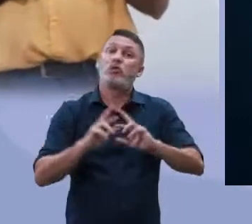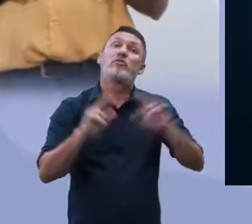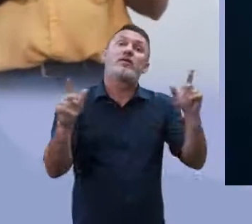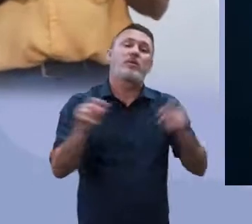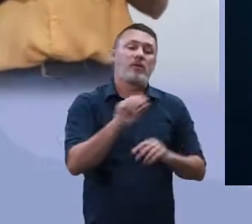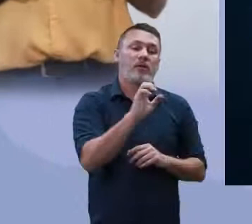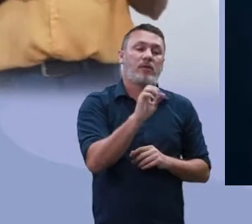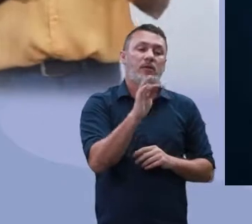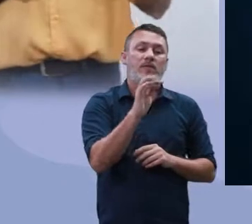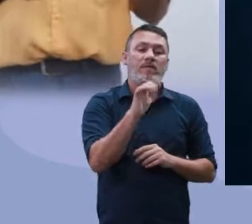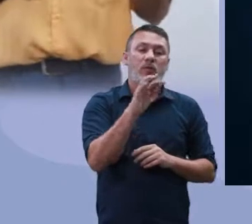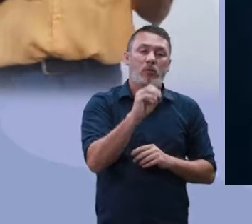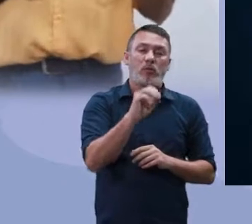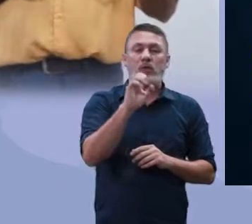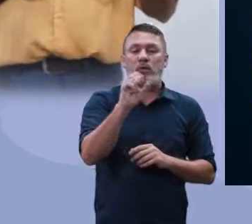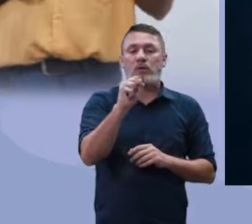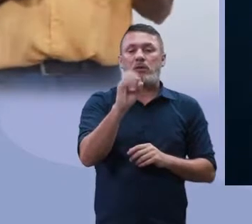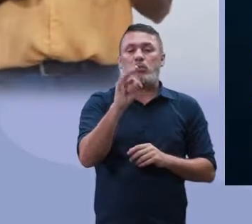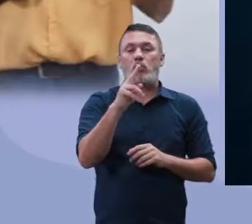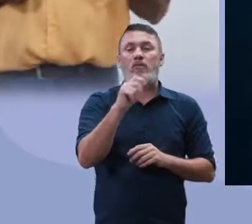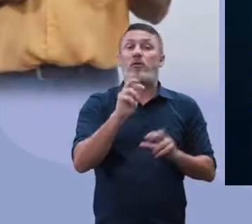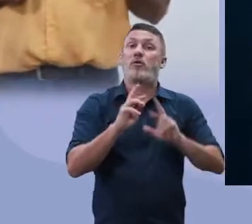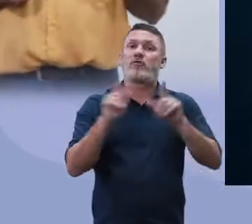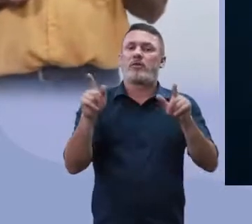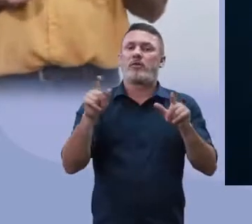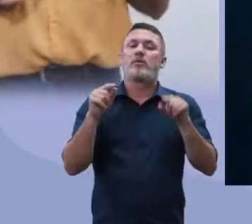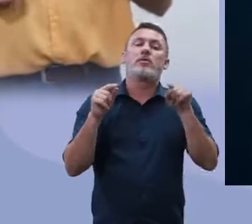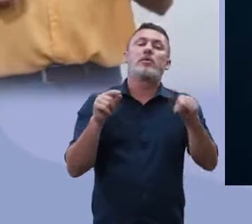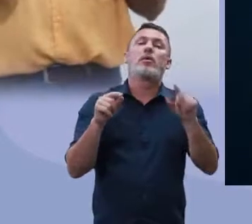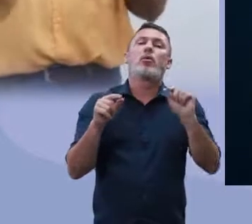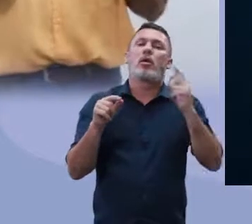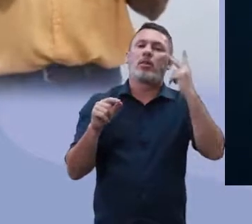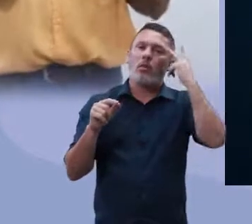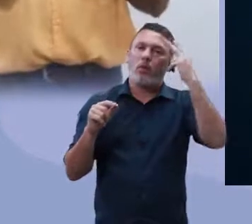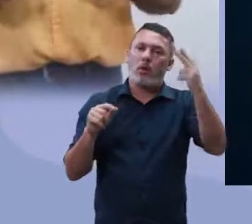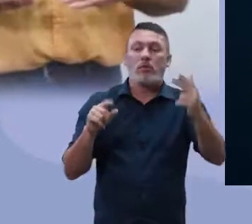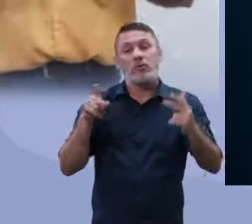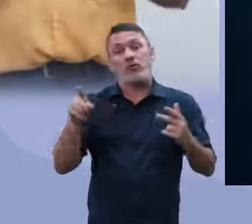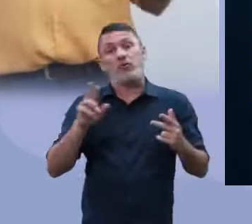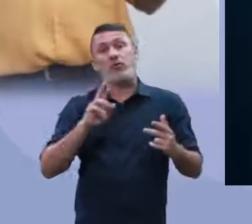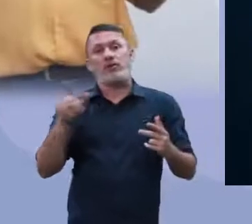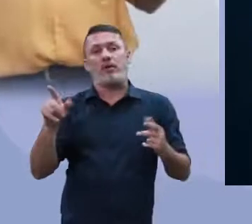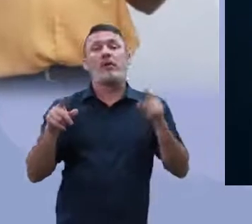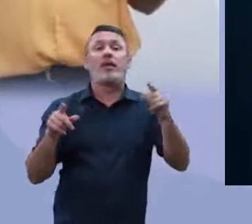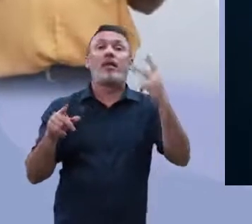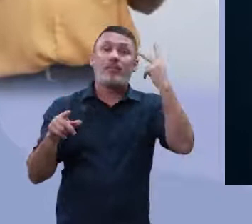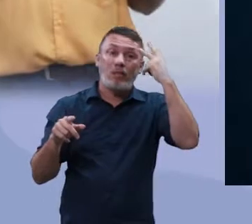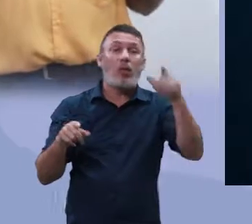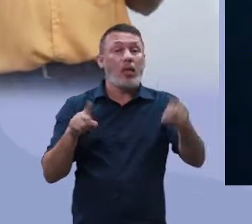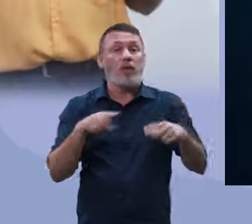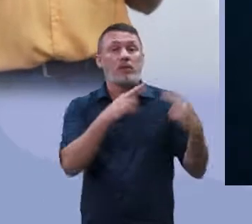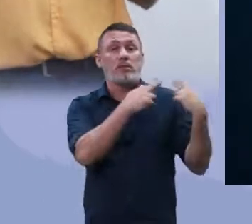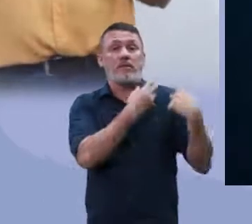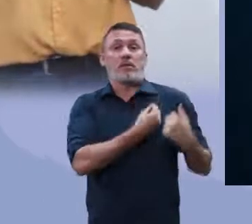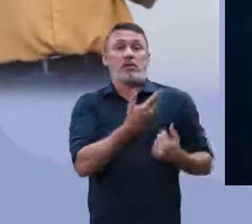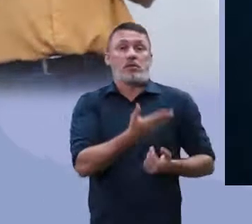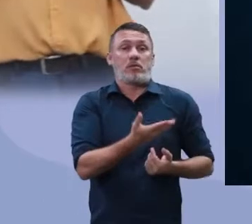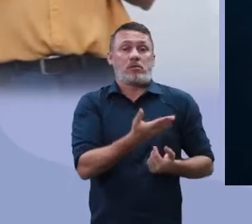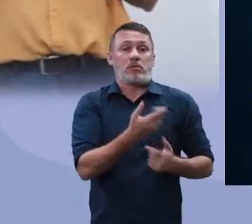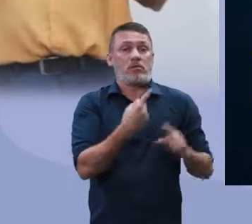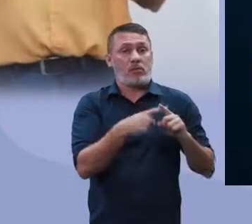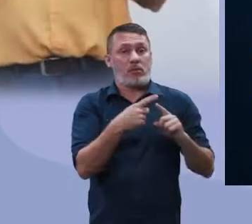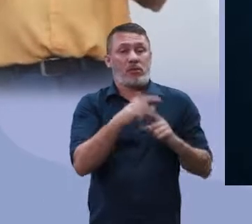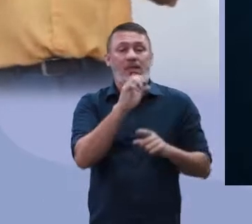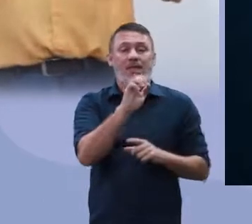efeito estufa, ele é um fenômeno natural. E sendo ele um fenômeno natural, ele é responsável pela vida. A ideia